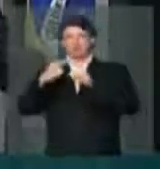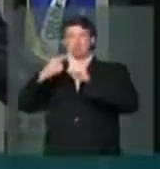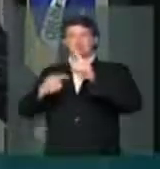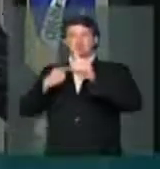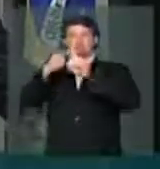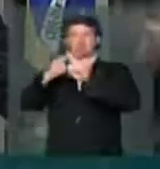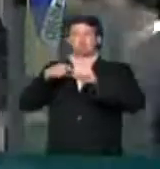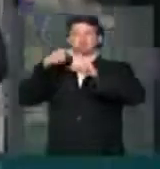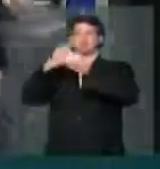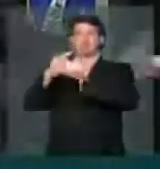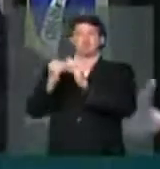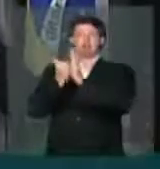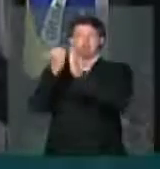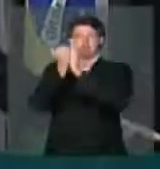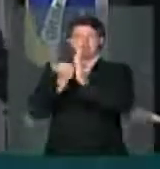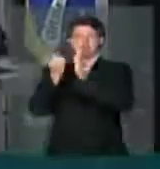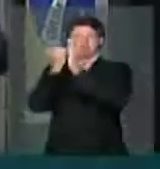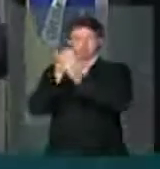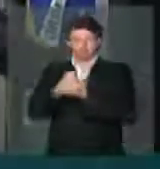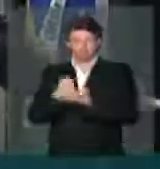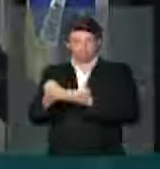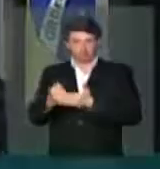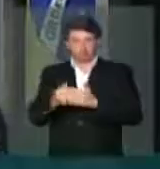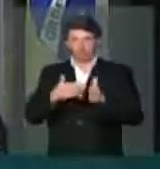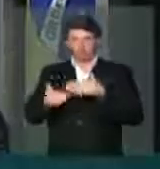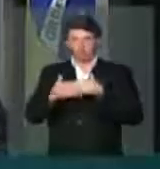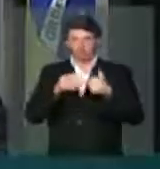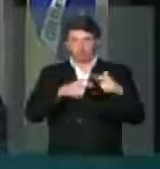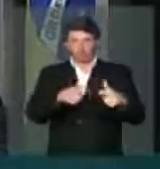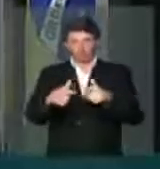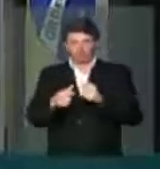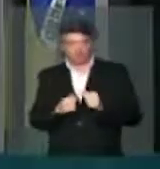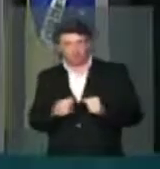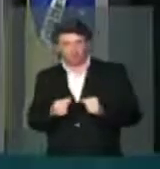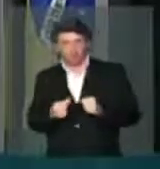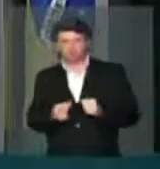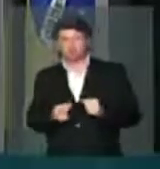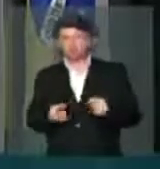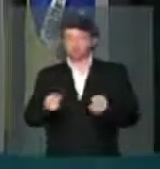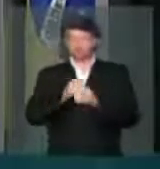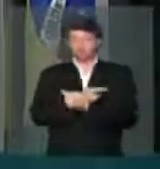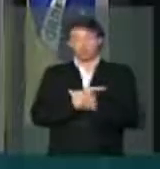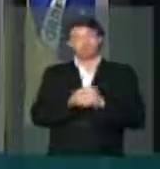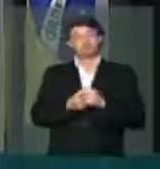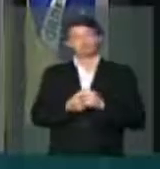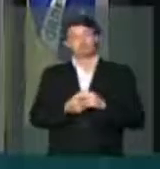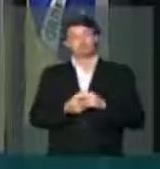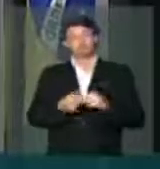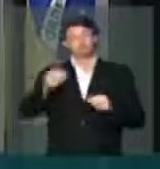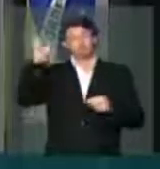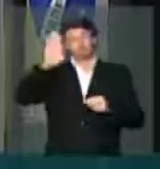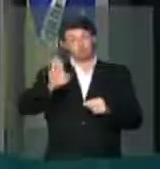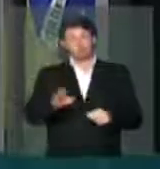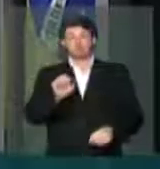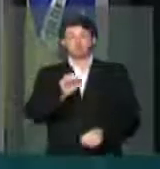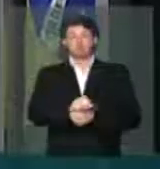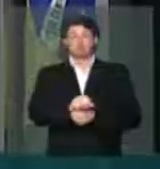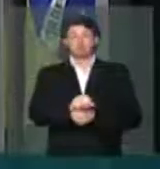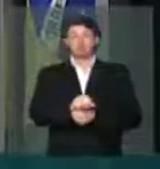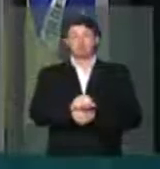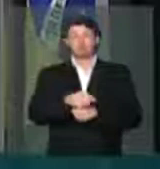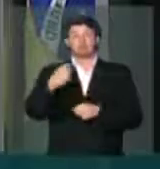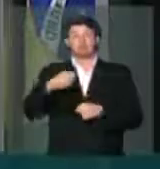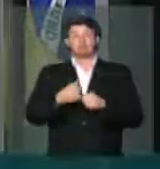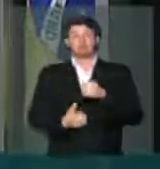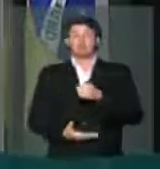nos contratos de toda sorte, em todos os cantos? Ao contrário disso, o Brasil está parado e precisa